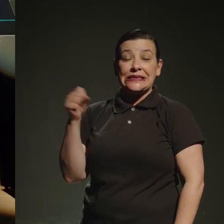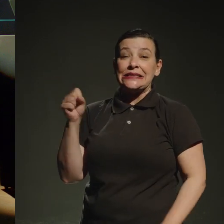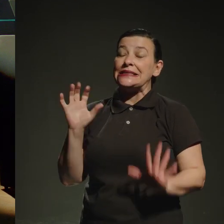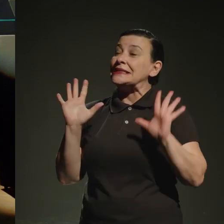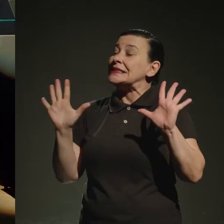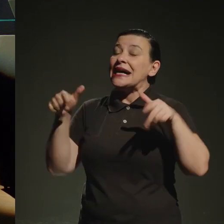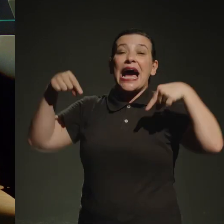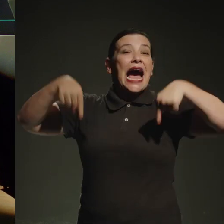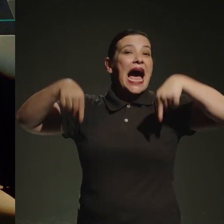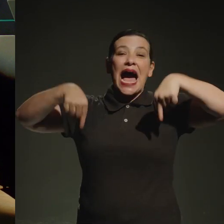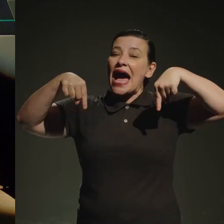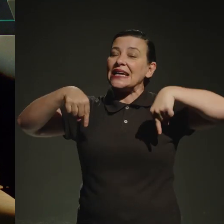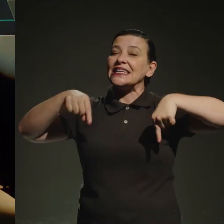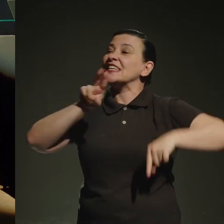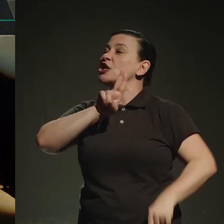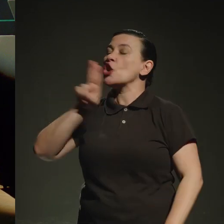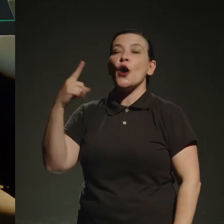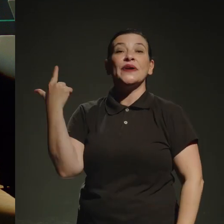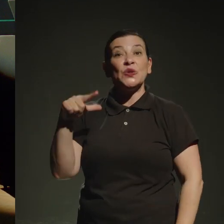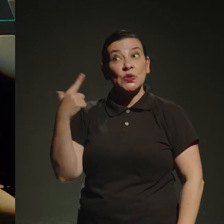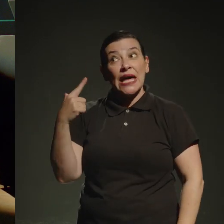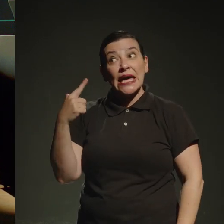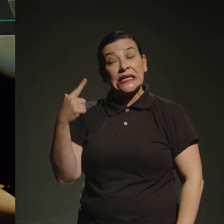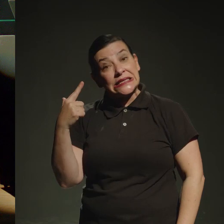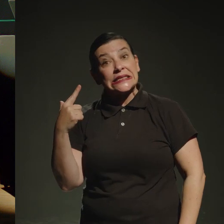Que nada más exquisito, meu bien. Ajá.